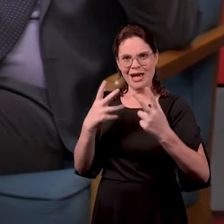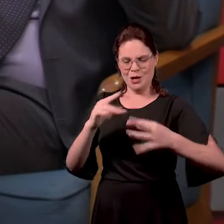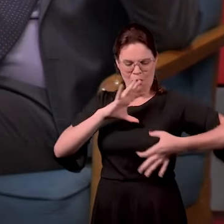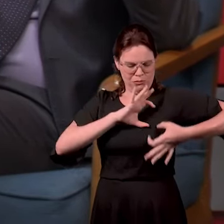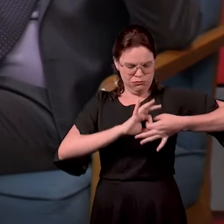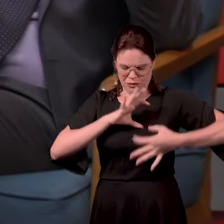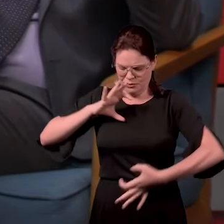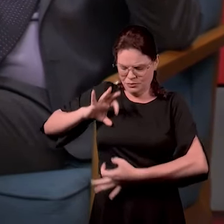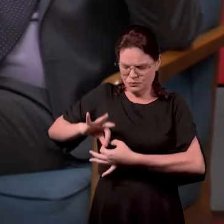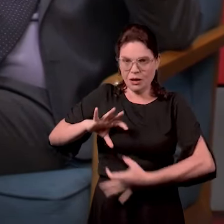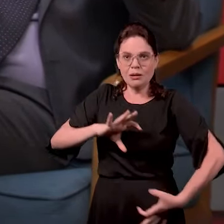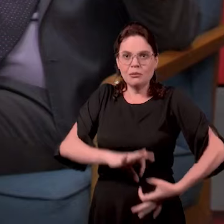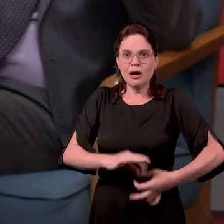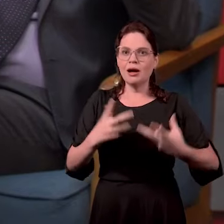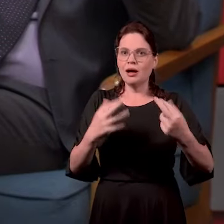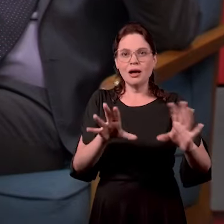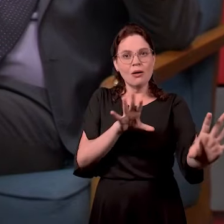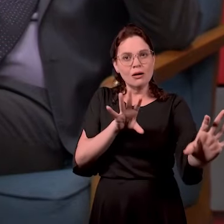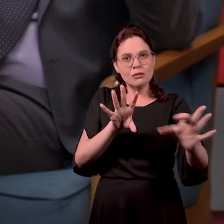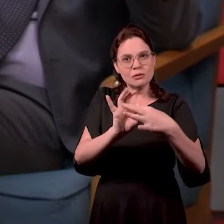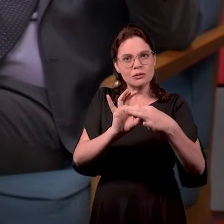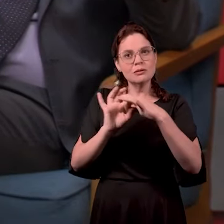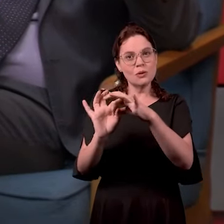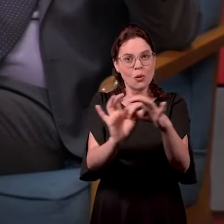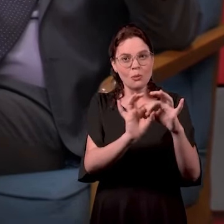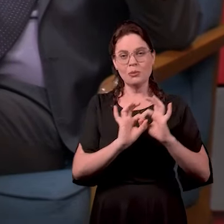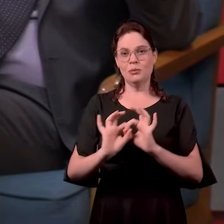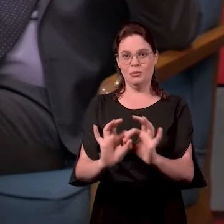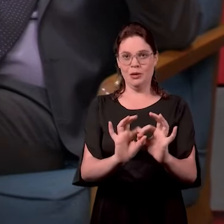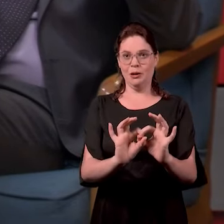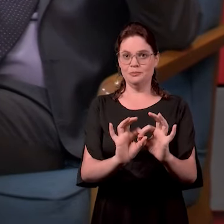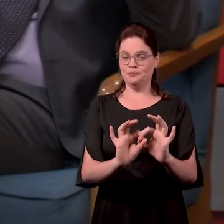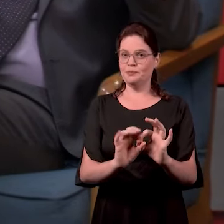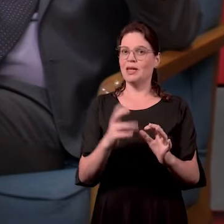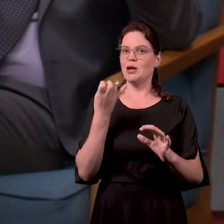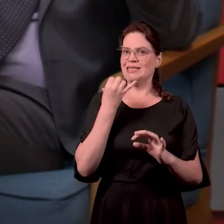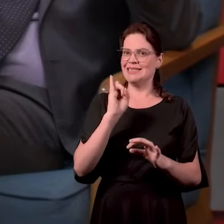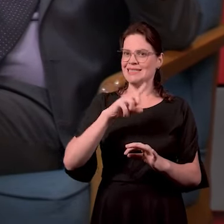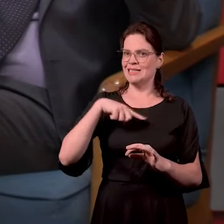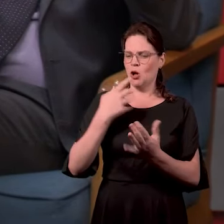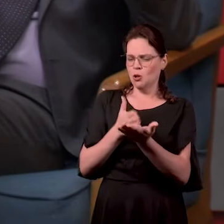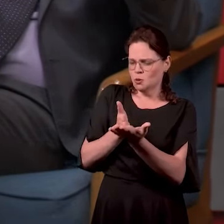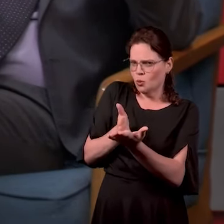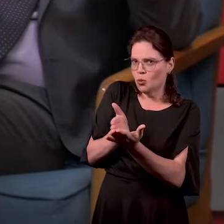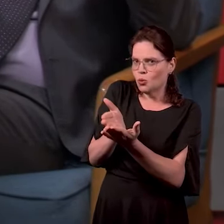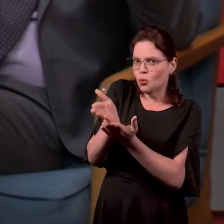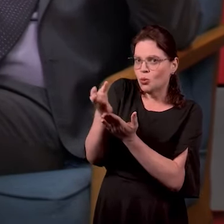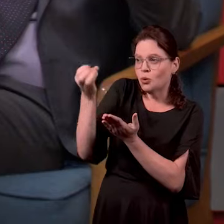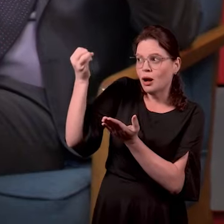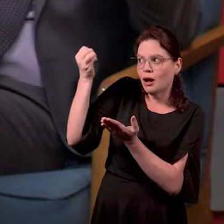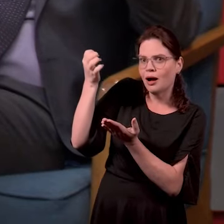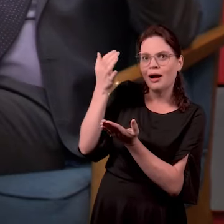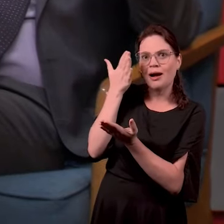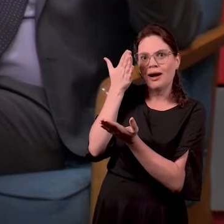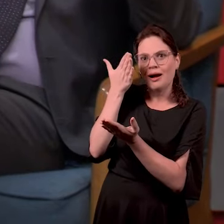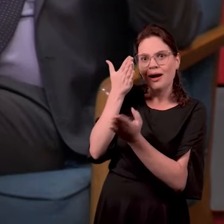Se andarmos na luz como Ele na luz está, temos comunhão, corpo. E o sangue de